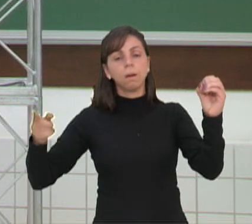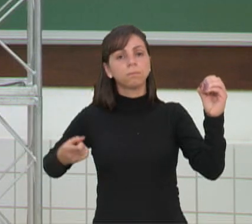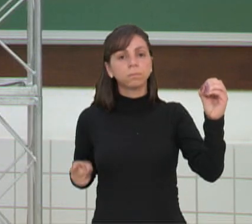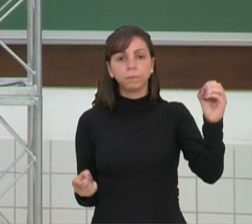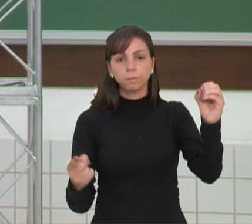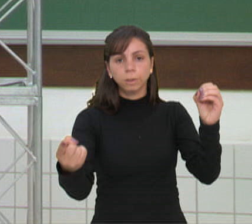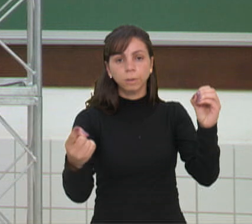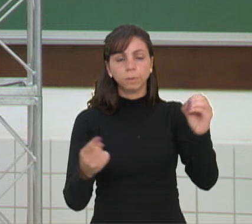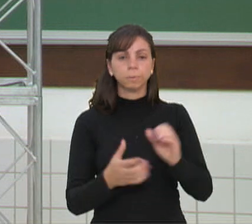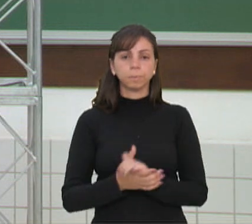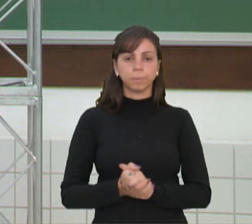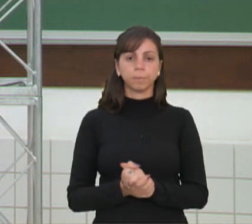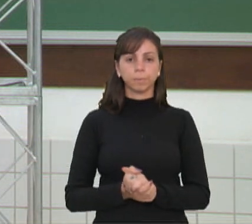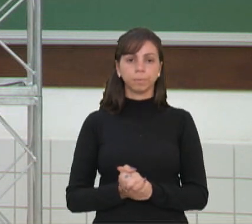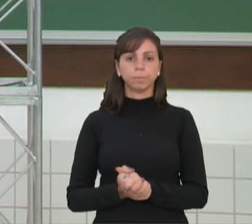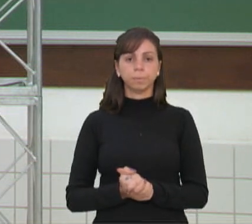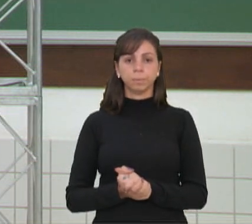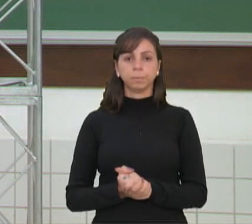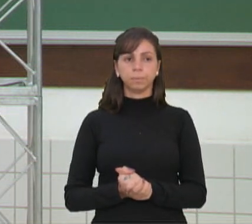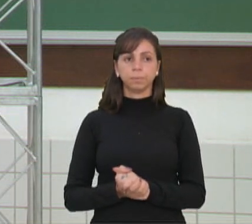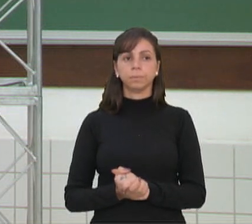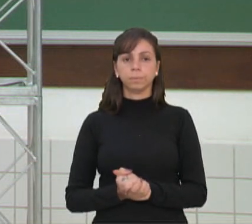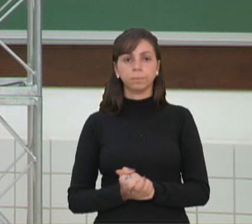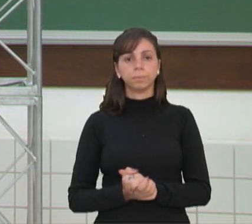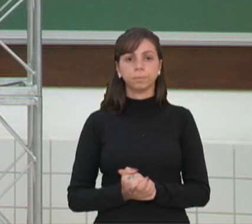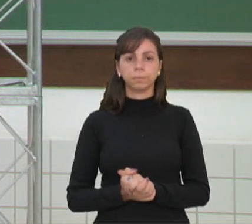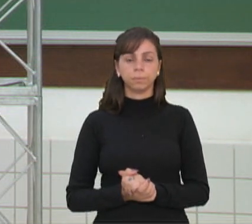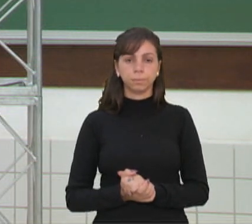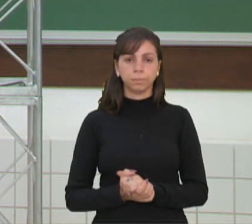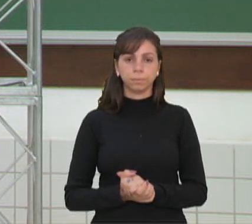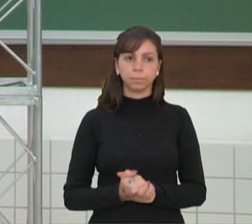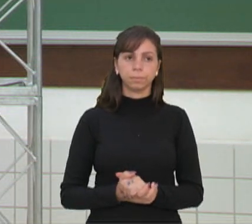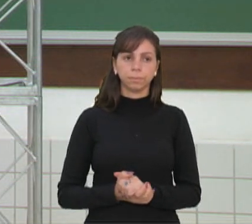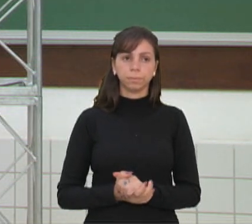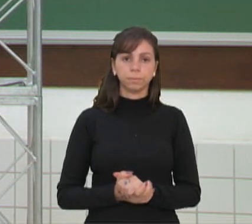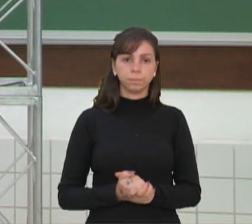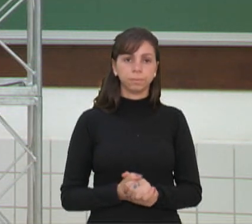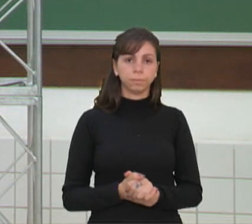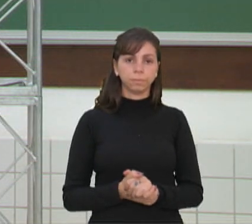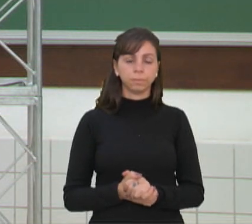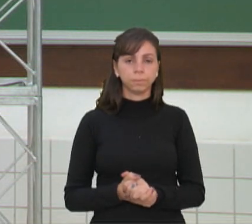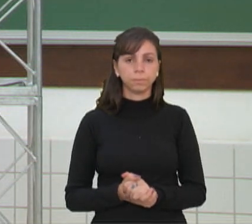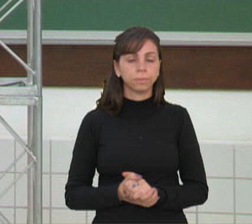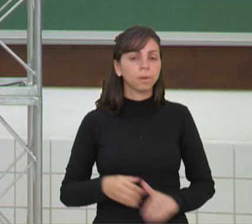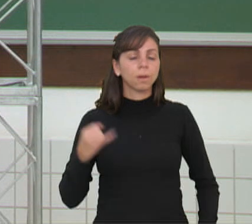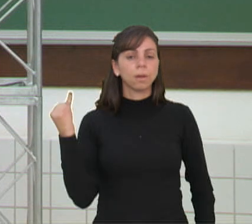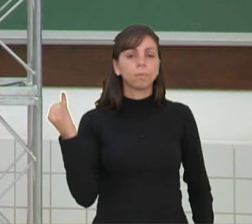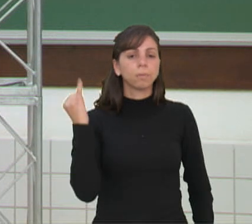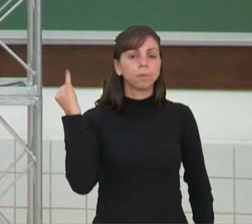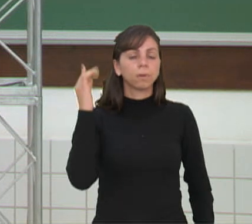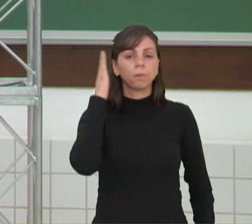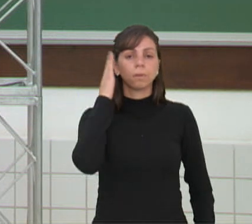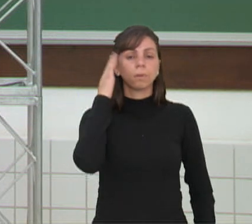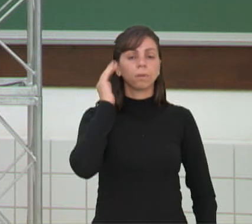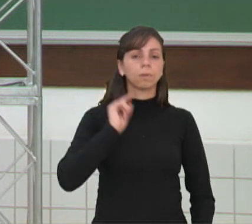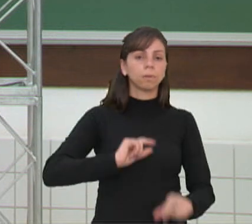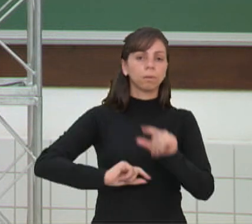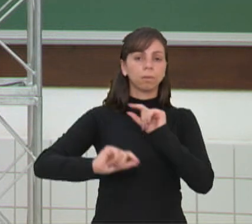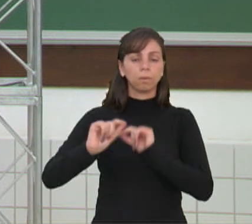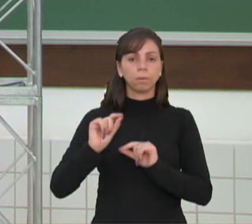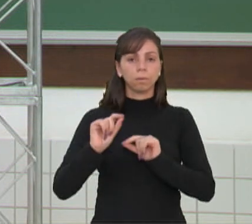4 e assim por diante. Tá bom? É importante você saber que os